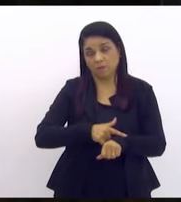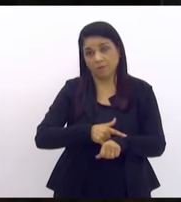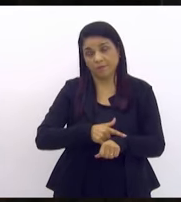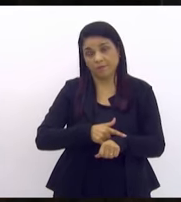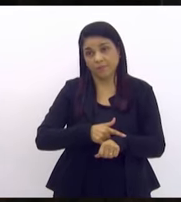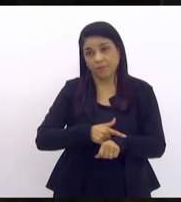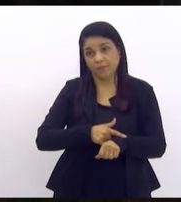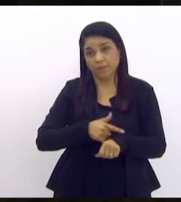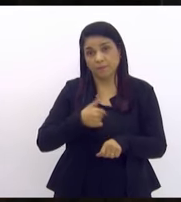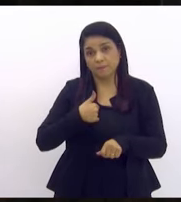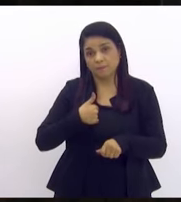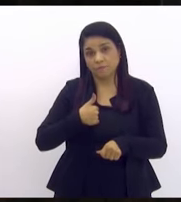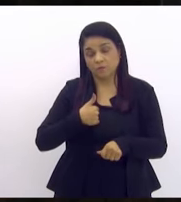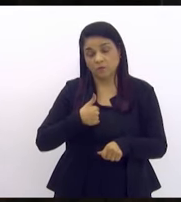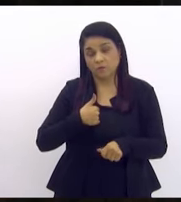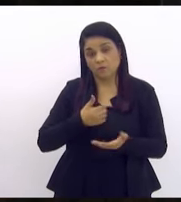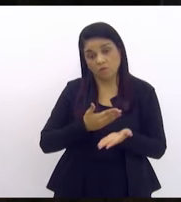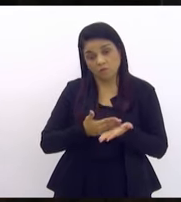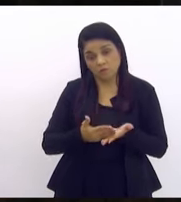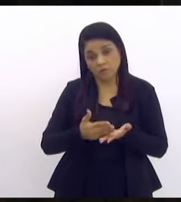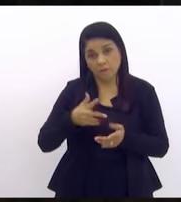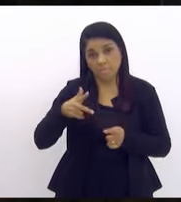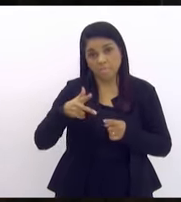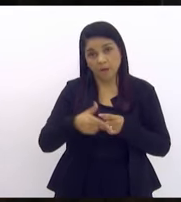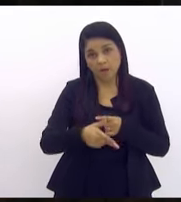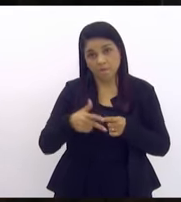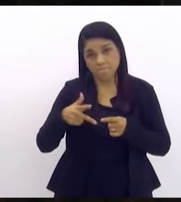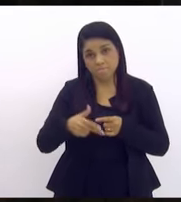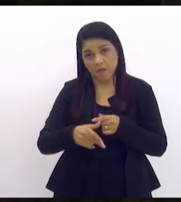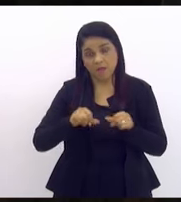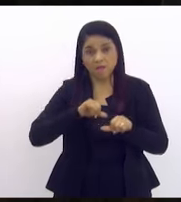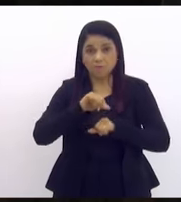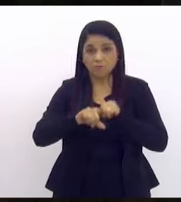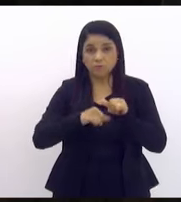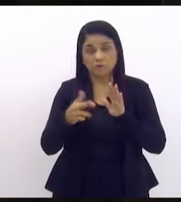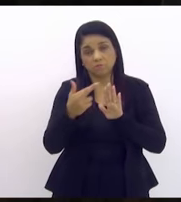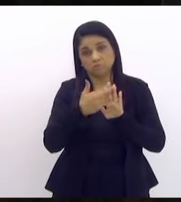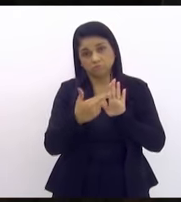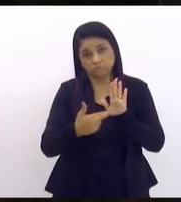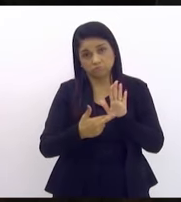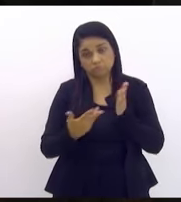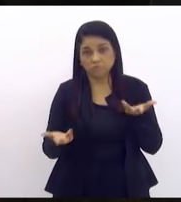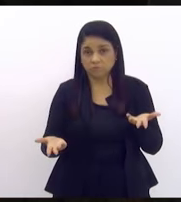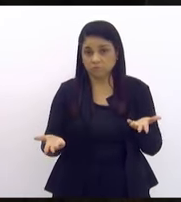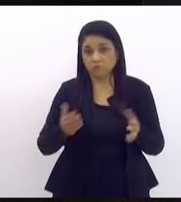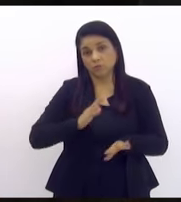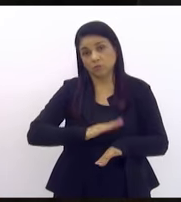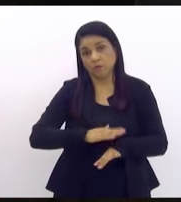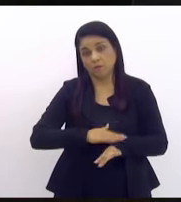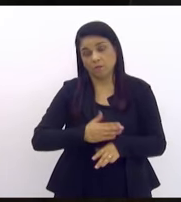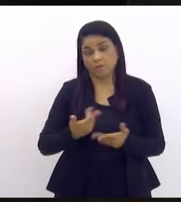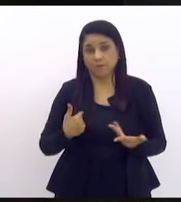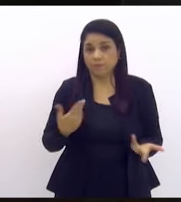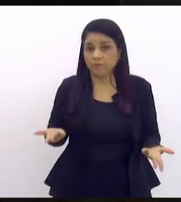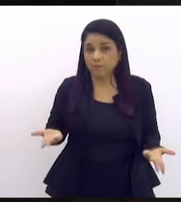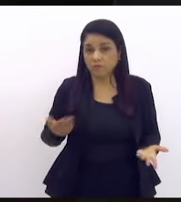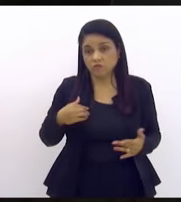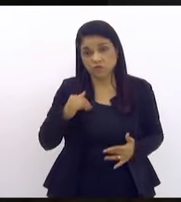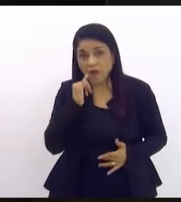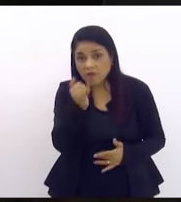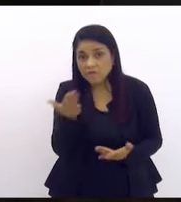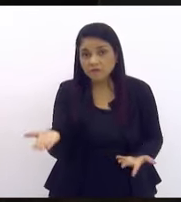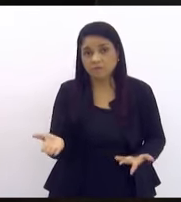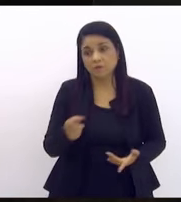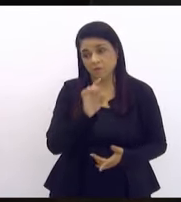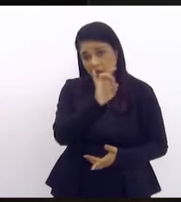começar a trabalhar na mudança do regimento interno do tempo, porque a gente faz a nossa parte, mas cada